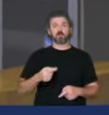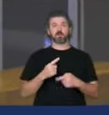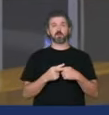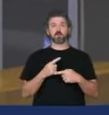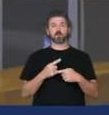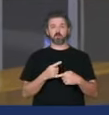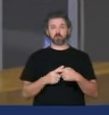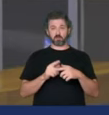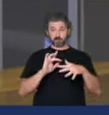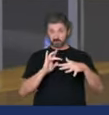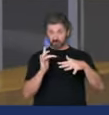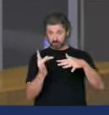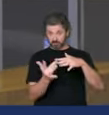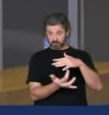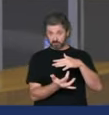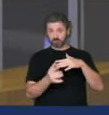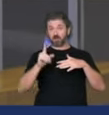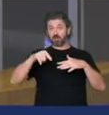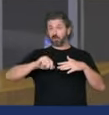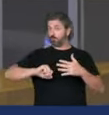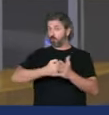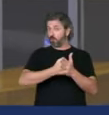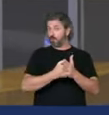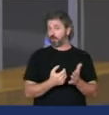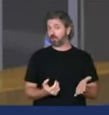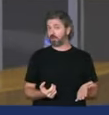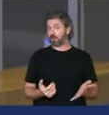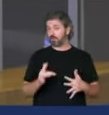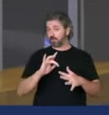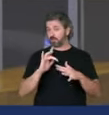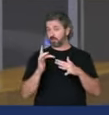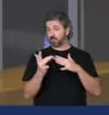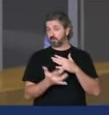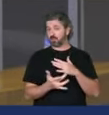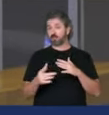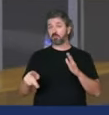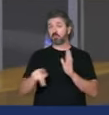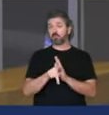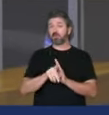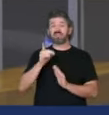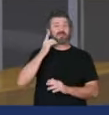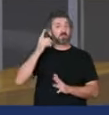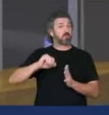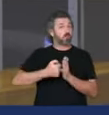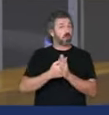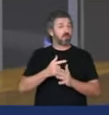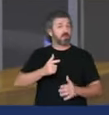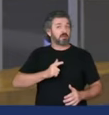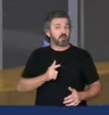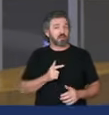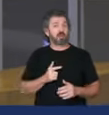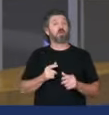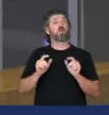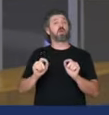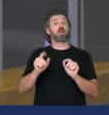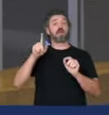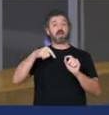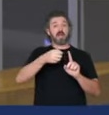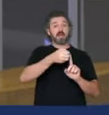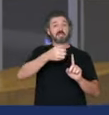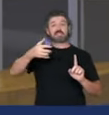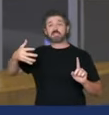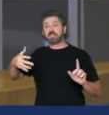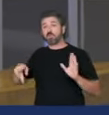redes sociais foram bloqueadas, redes sociais de deputados, que acaba sendo a extensão do